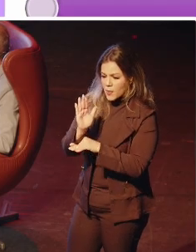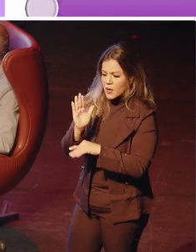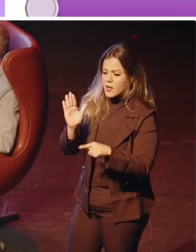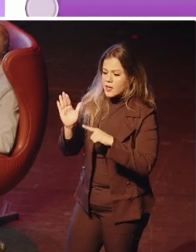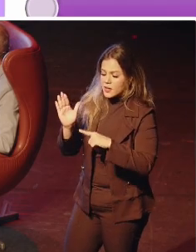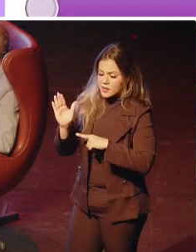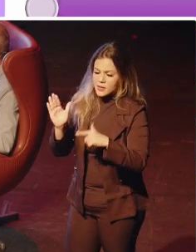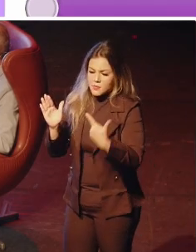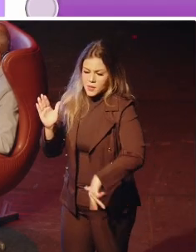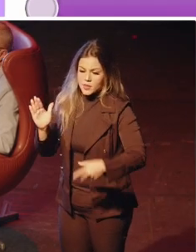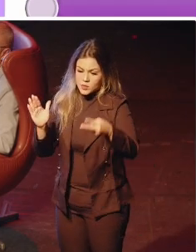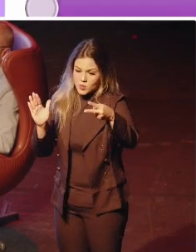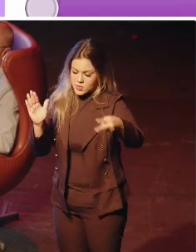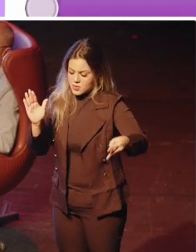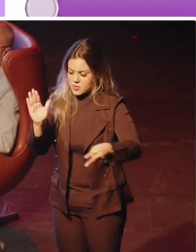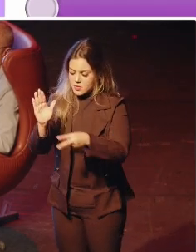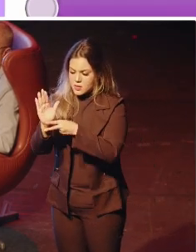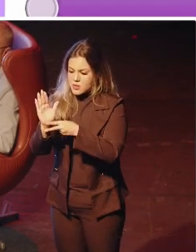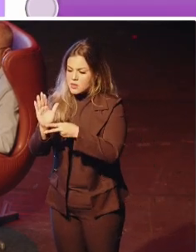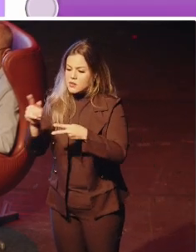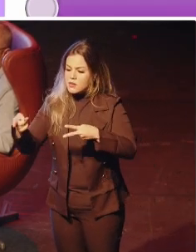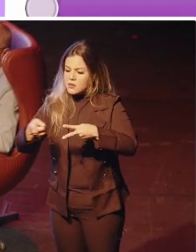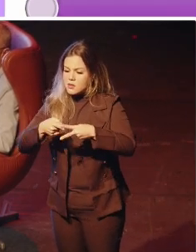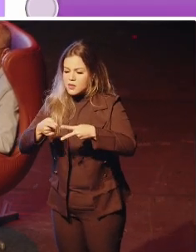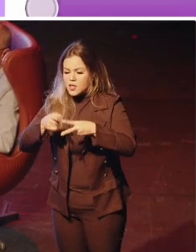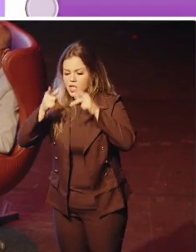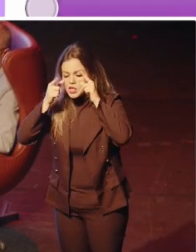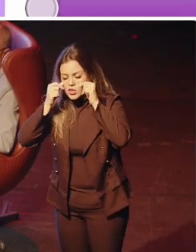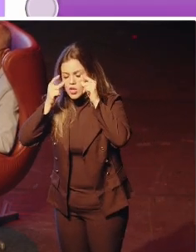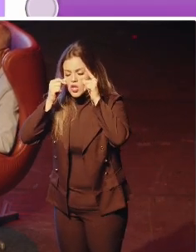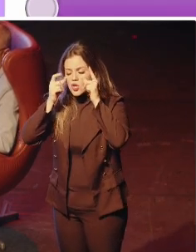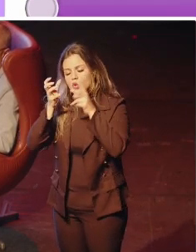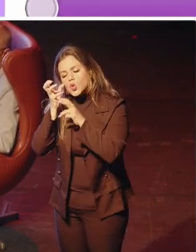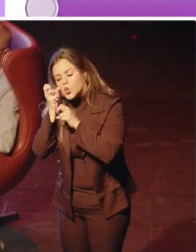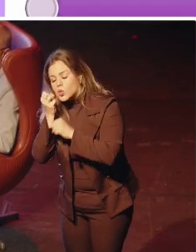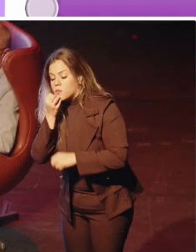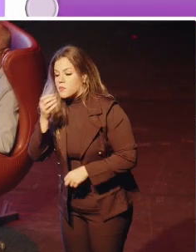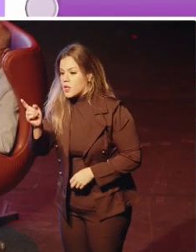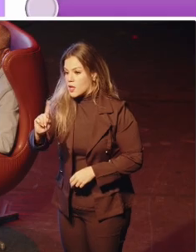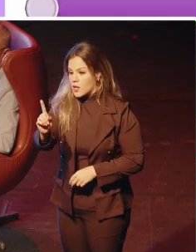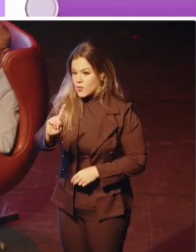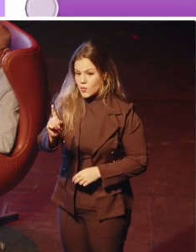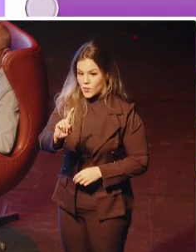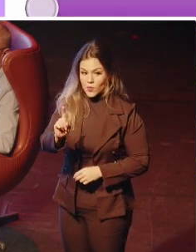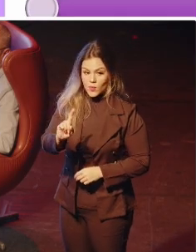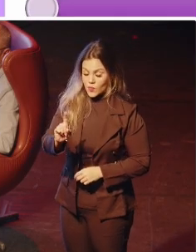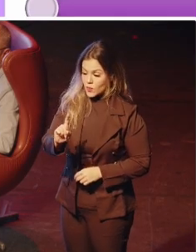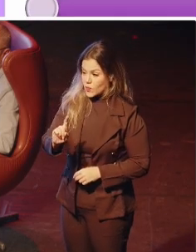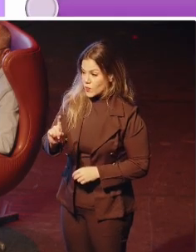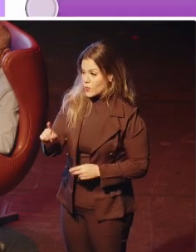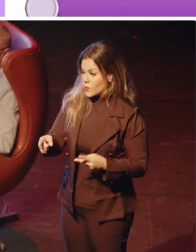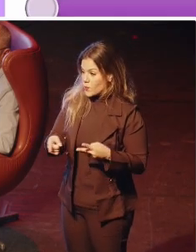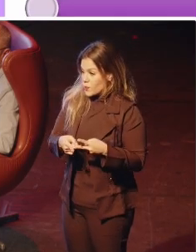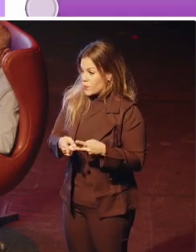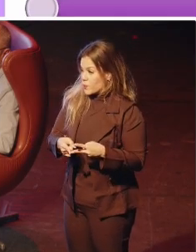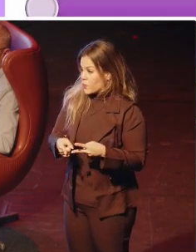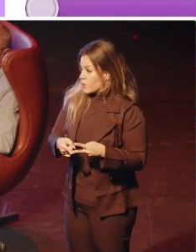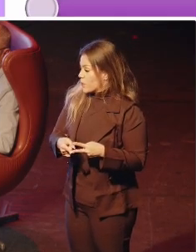em vários estudos. Distúrbios de sono, então a apneia do sono, e